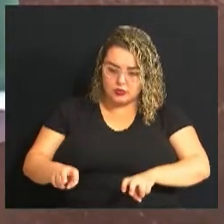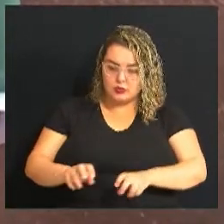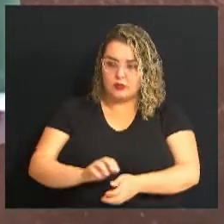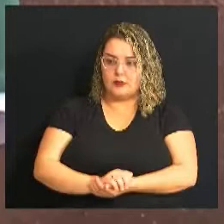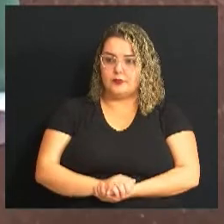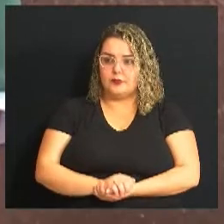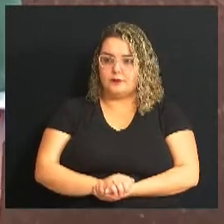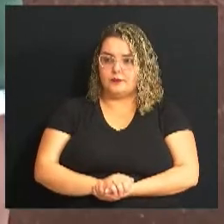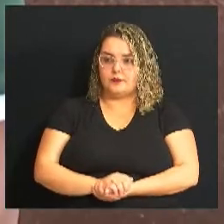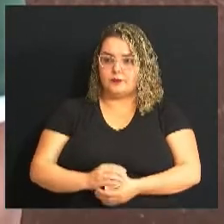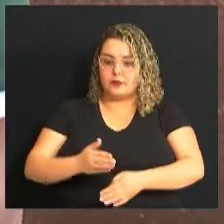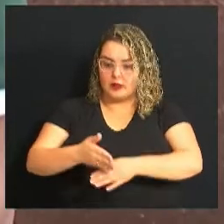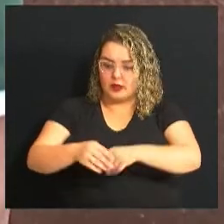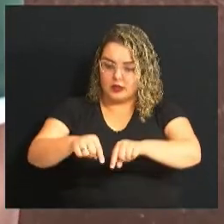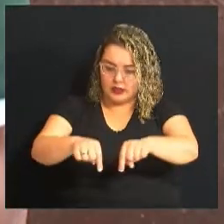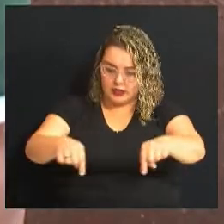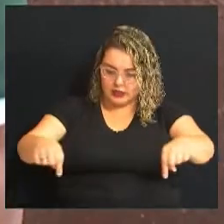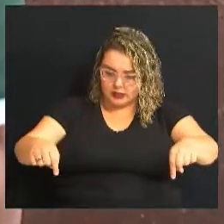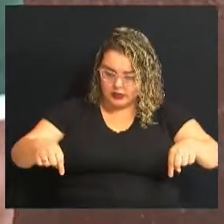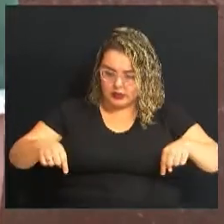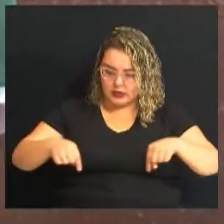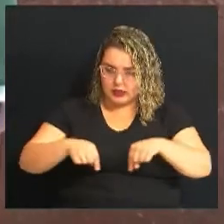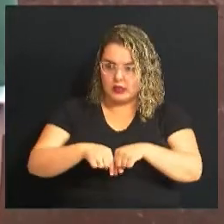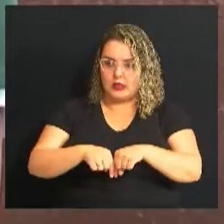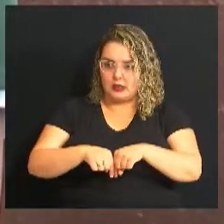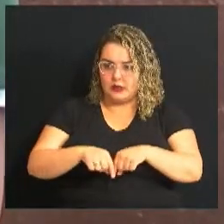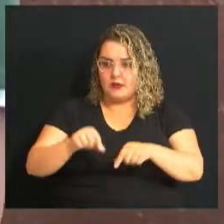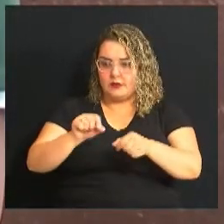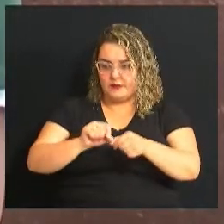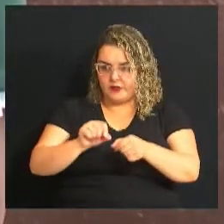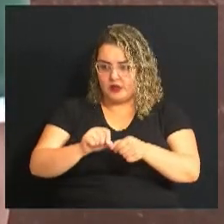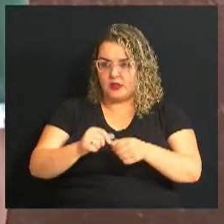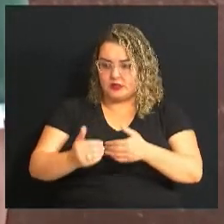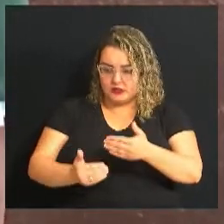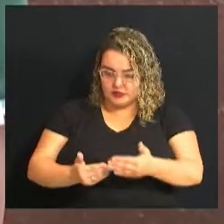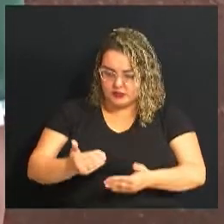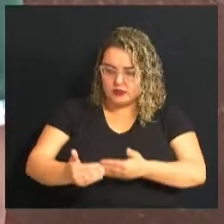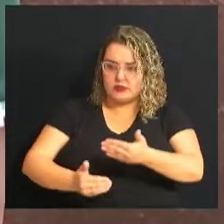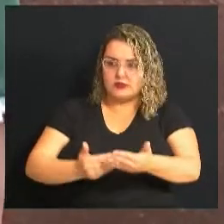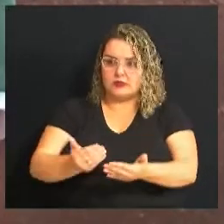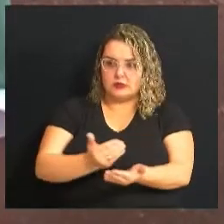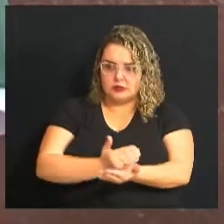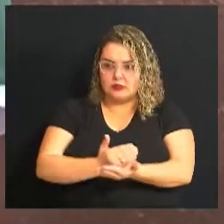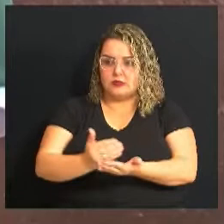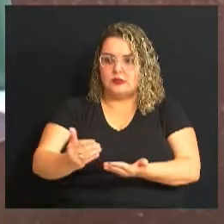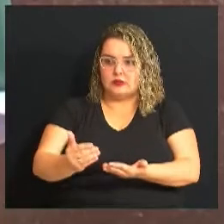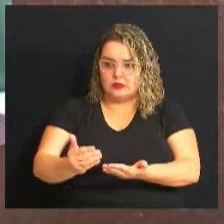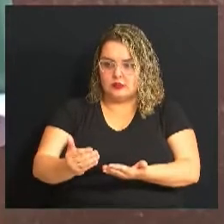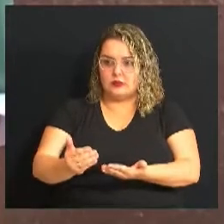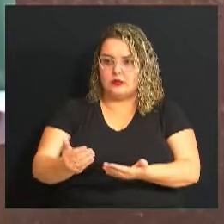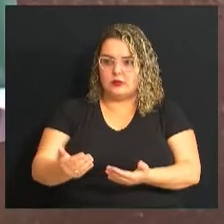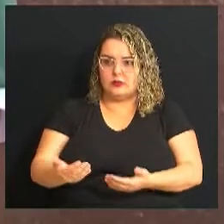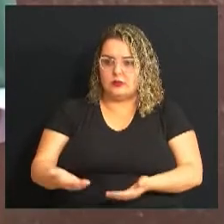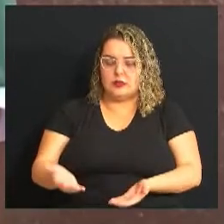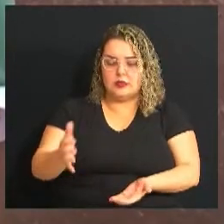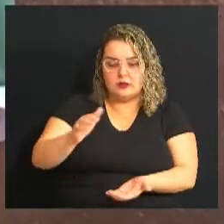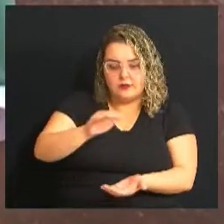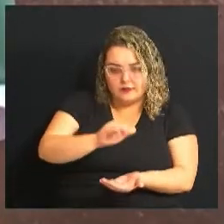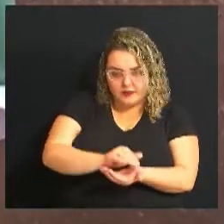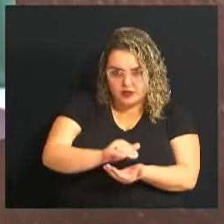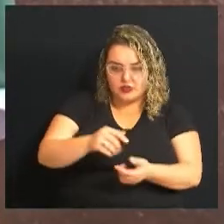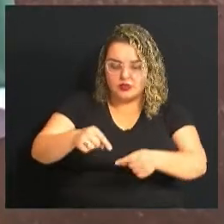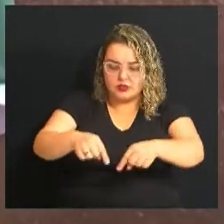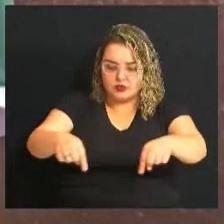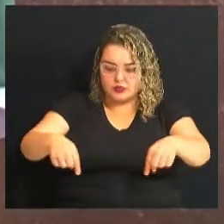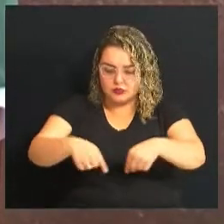na sala, fazem o processo inicial, que é para estar fechando a urna, entendeu?